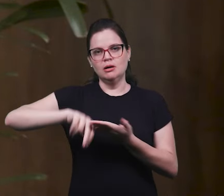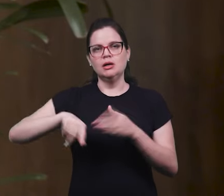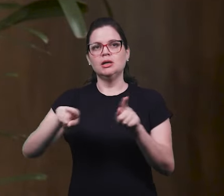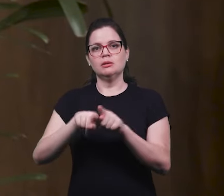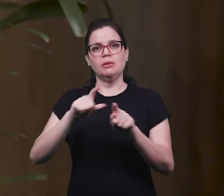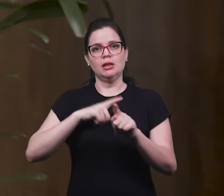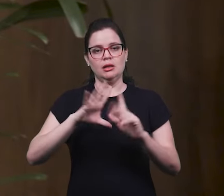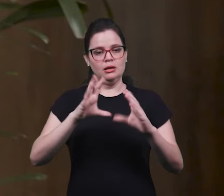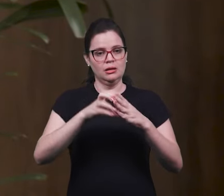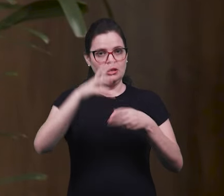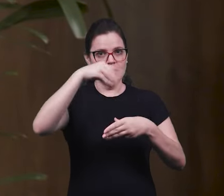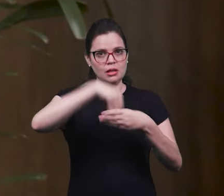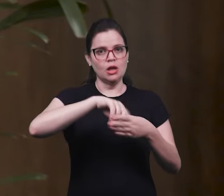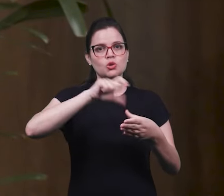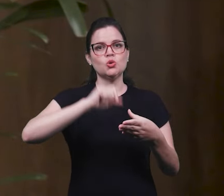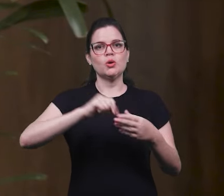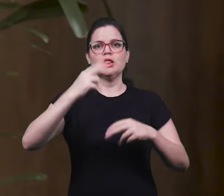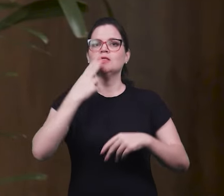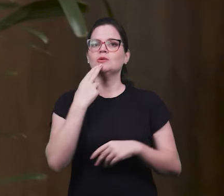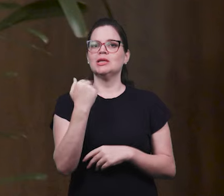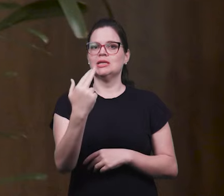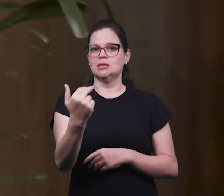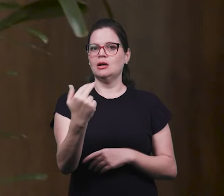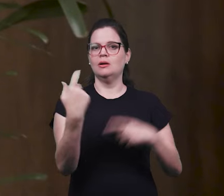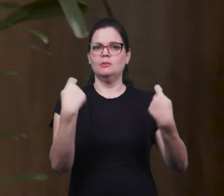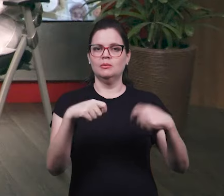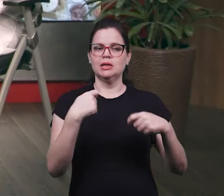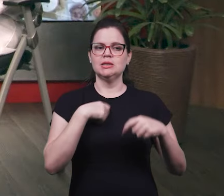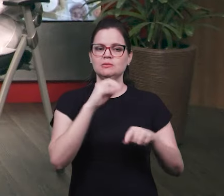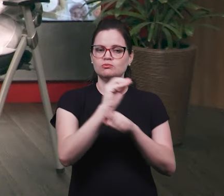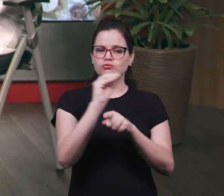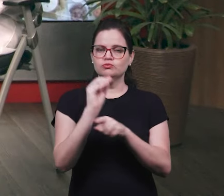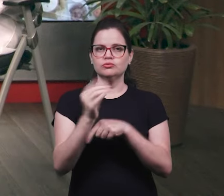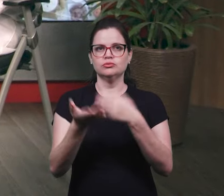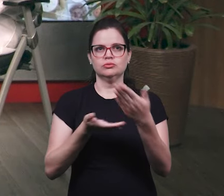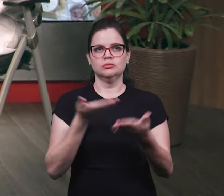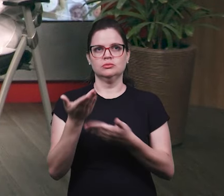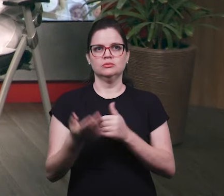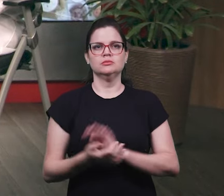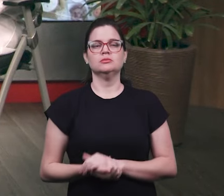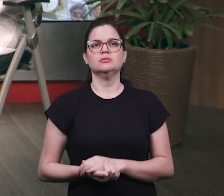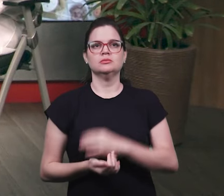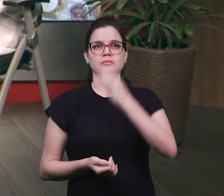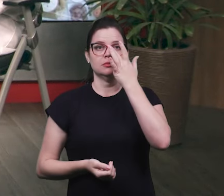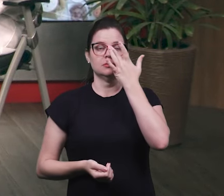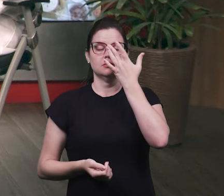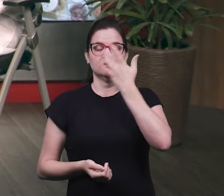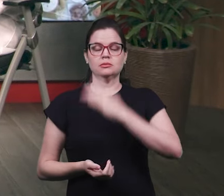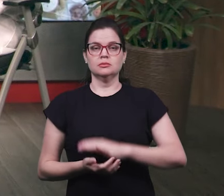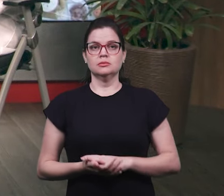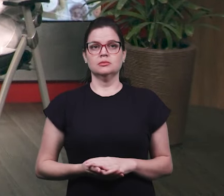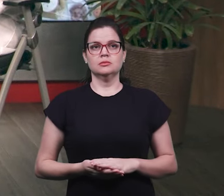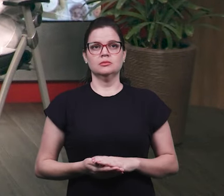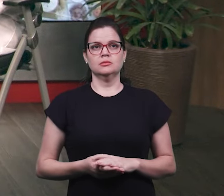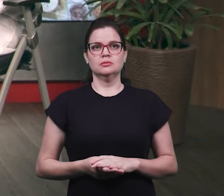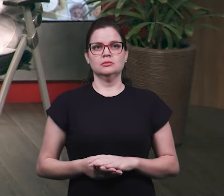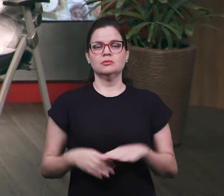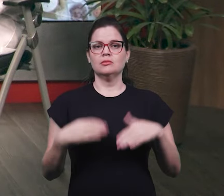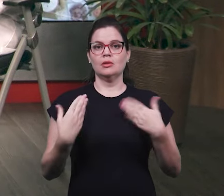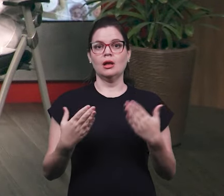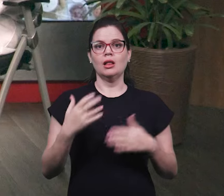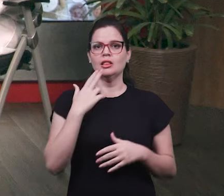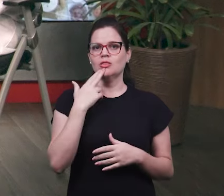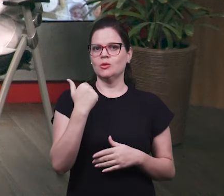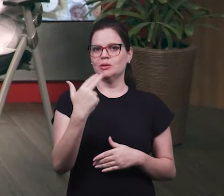de nutrição ali acompanhando esse paciente né S muito importante olhar eh olhar no da